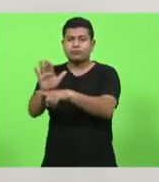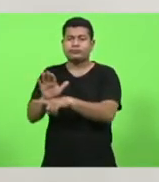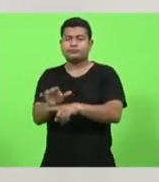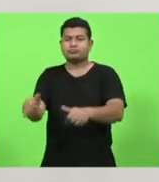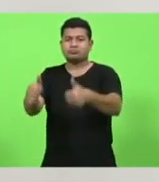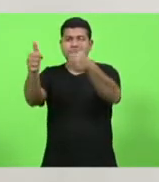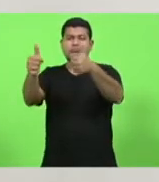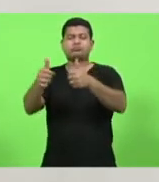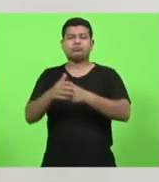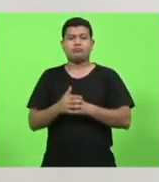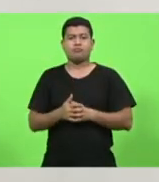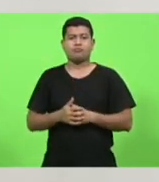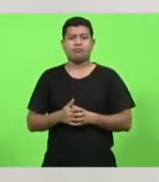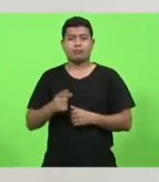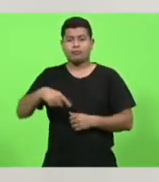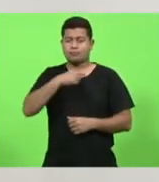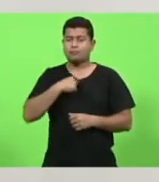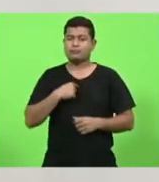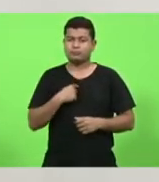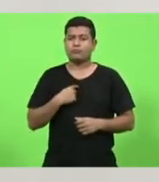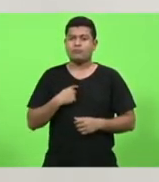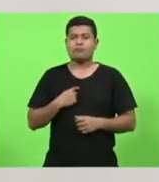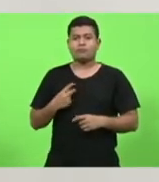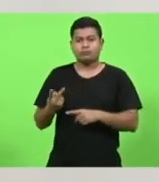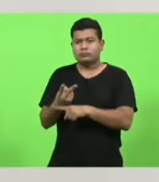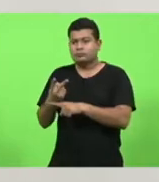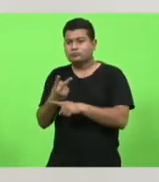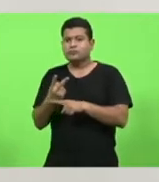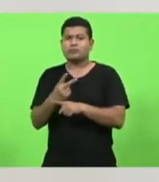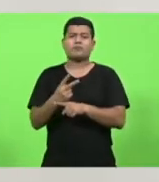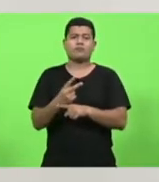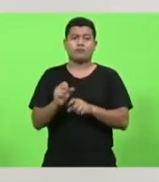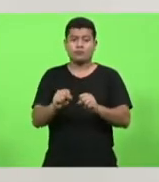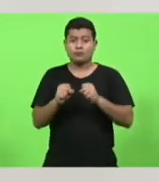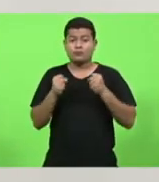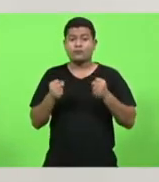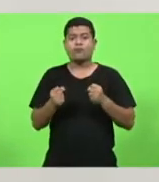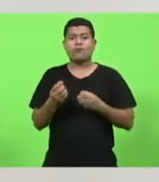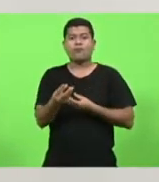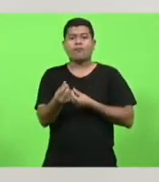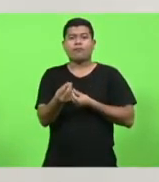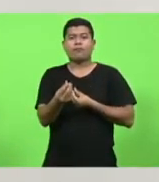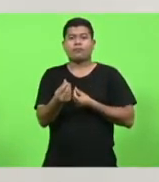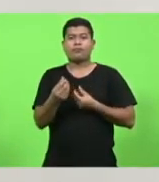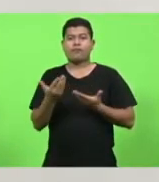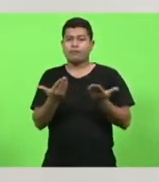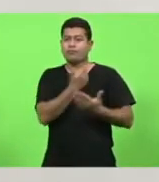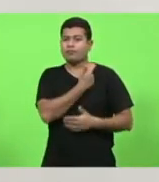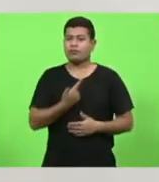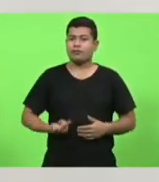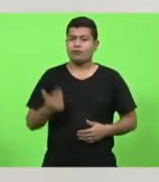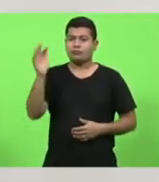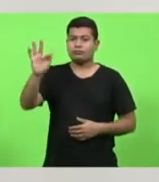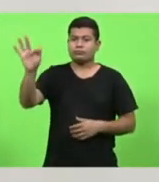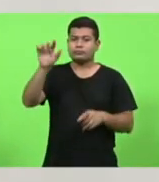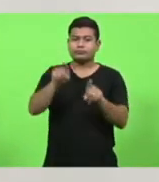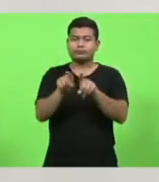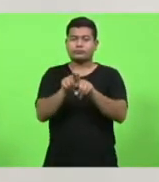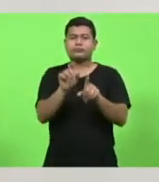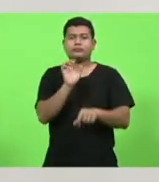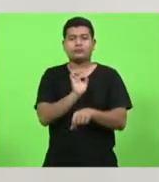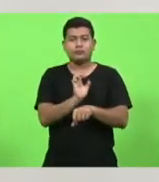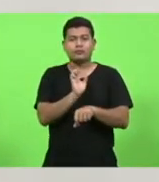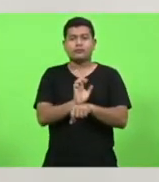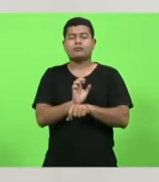E a gente está buscando, com todas as forças, sensibilizar o governo federal, o governo estadual, os